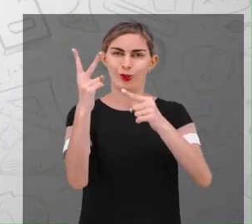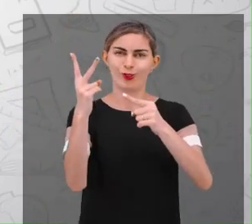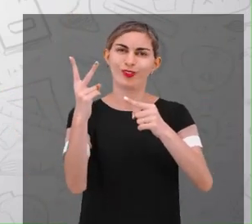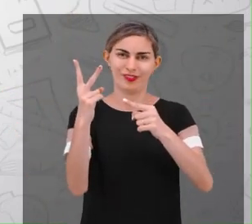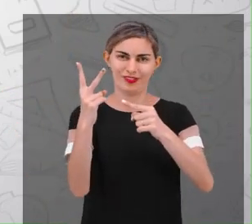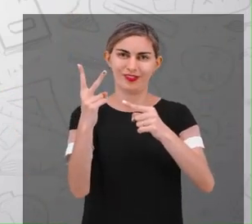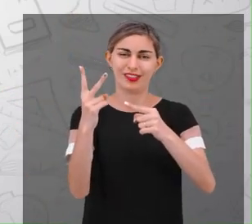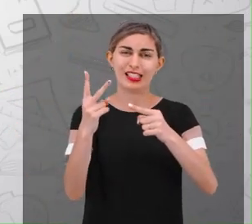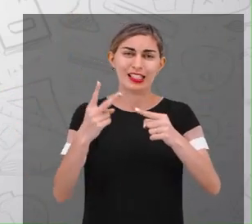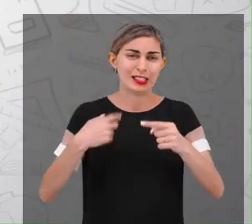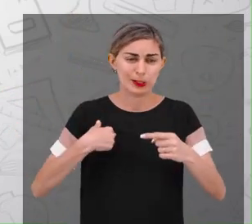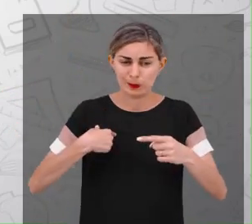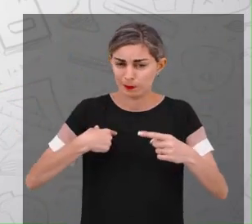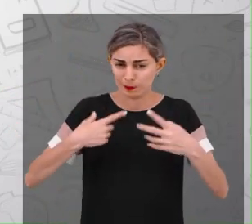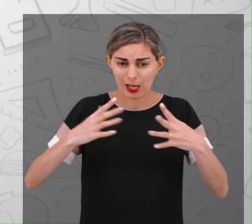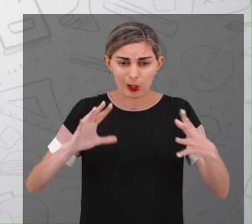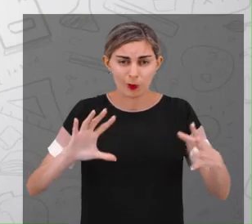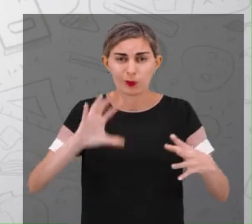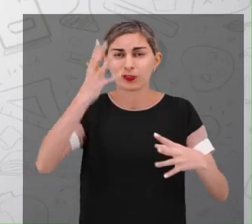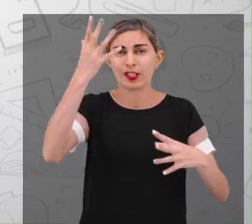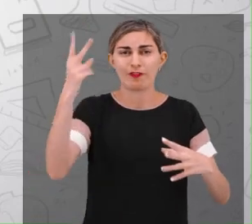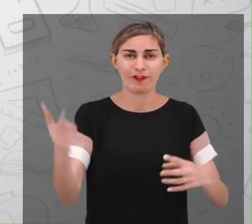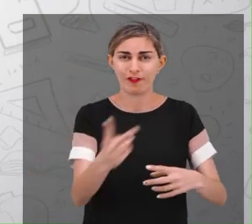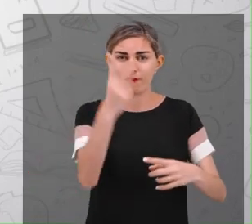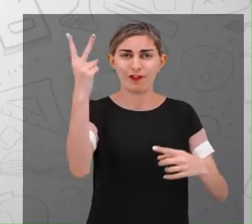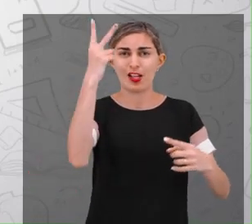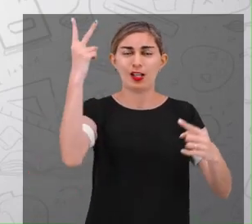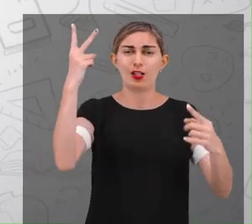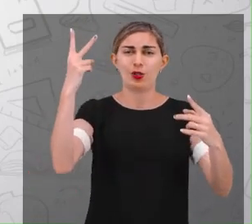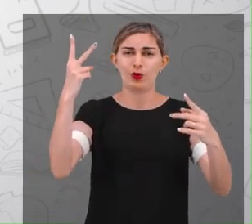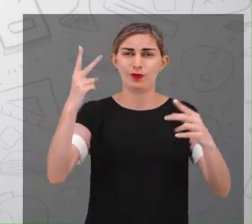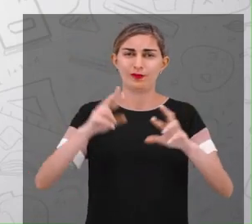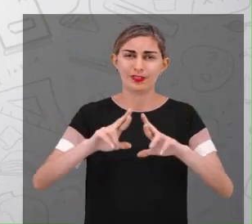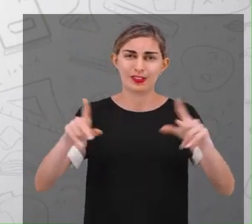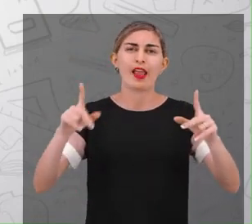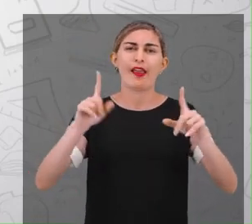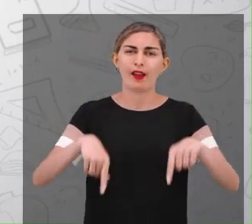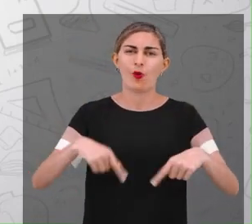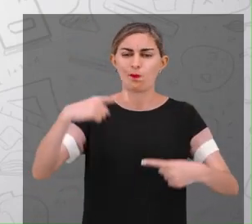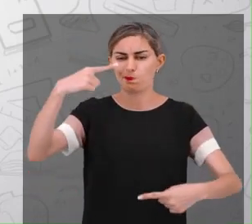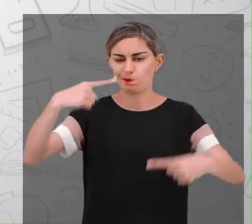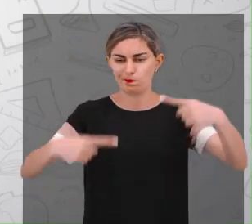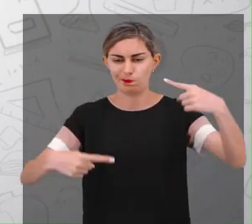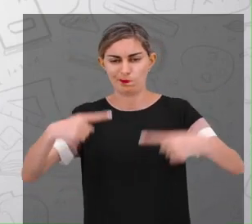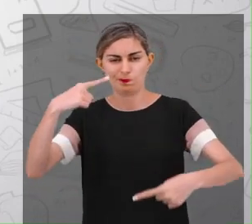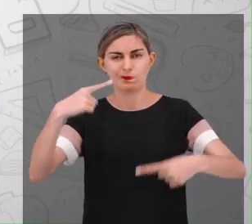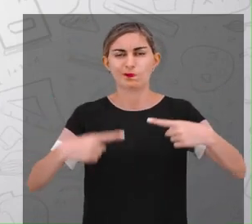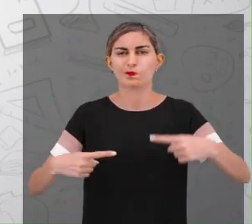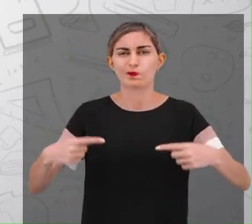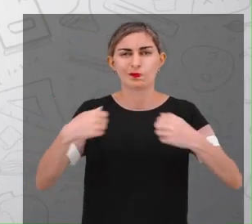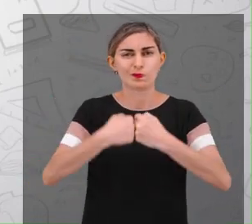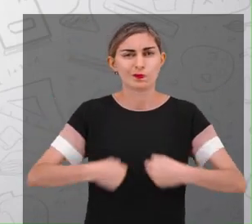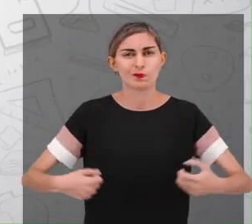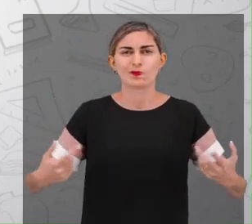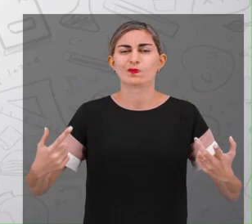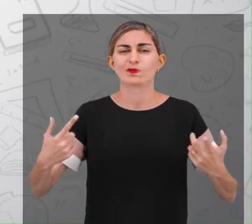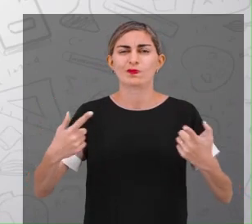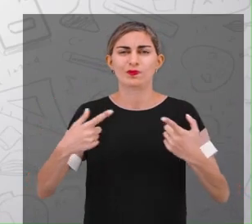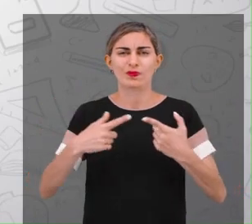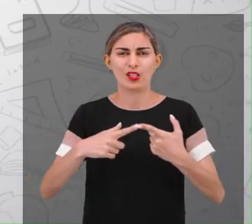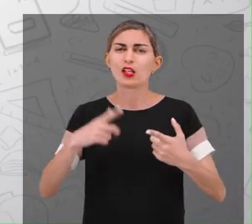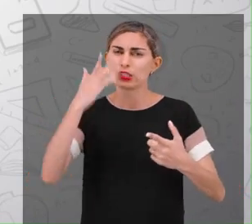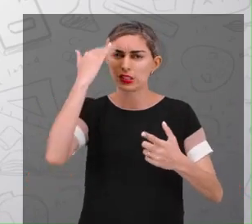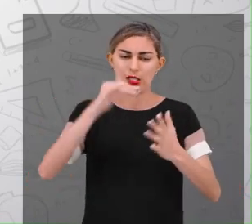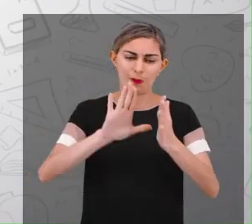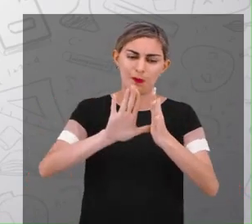situações extremas, onde esses valores chocam-se, há os conflitos. Temos também como exemplo que furtar